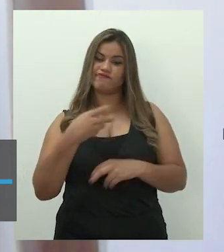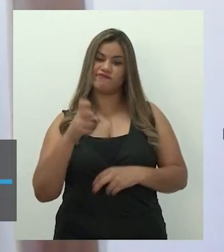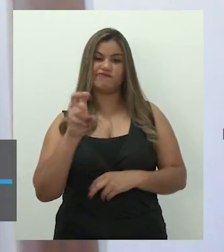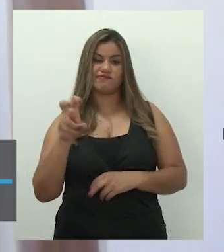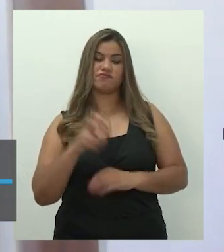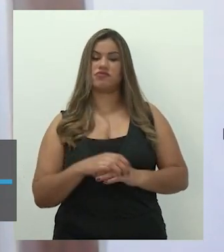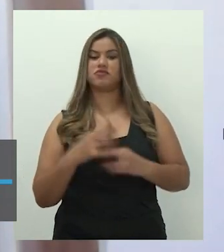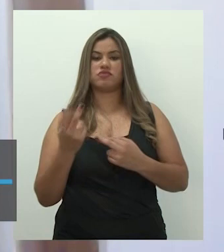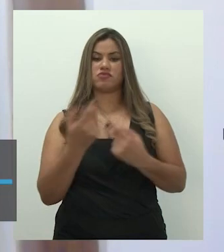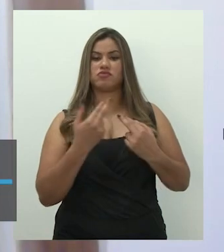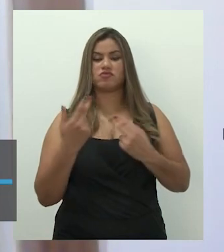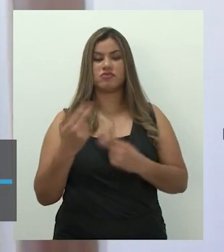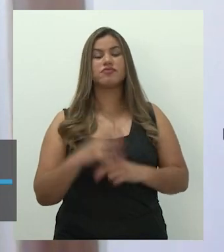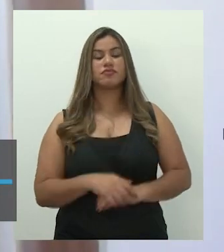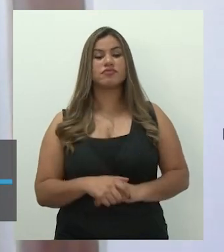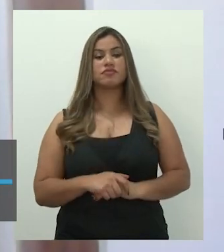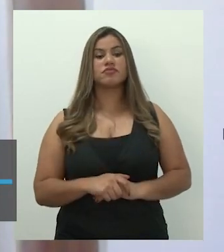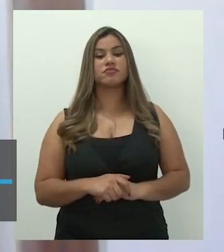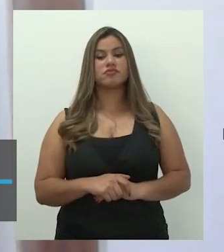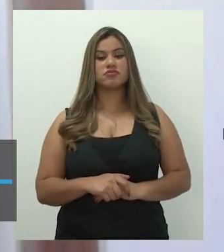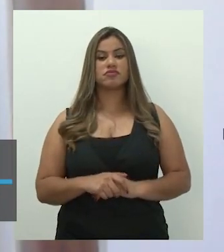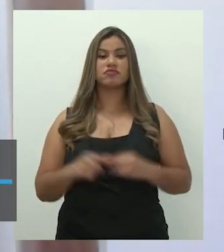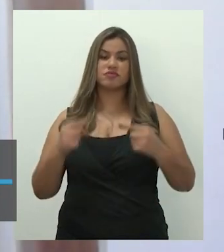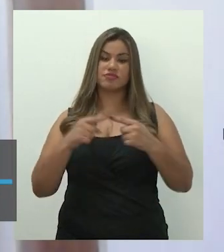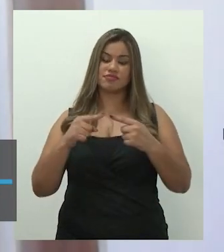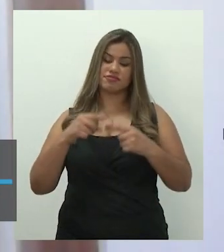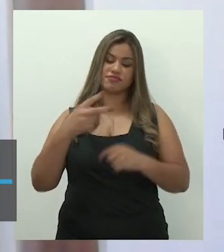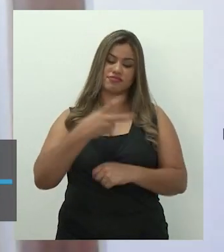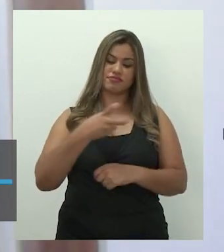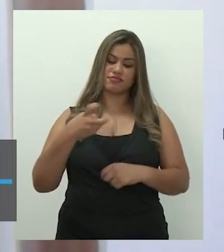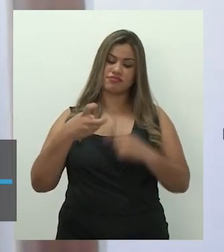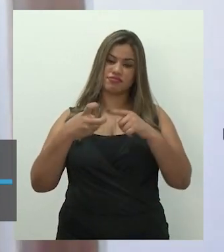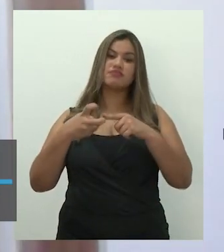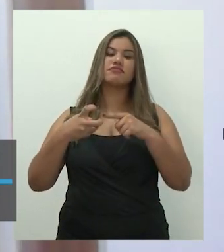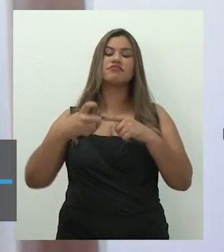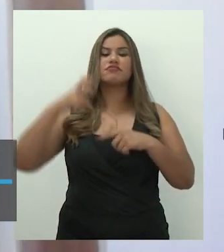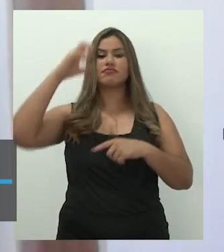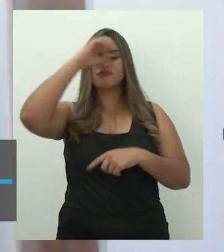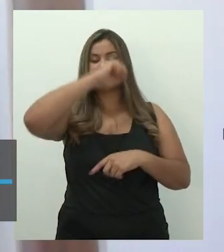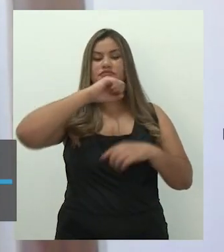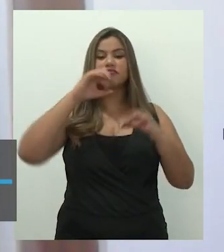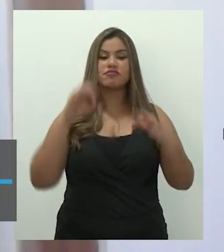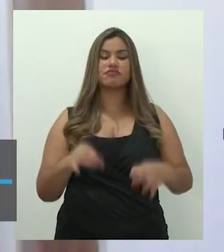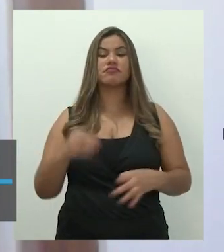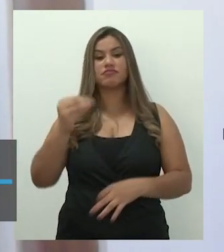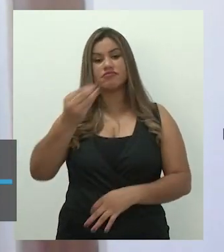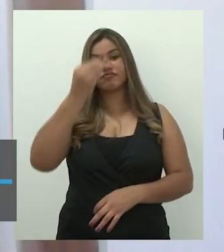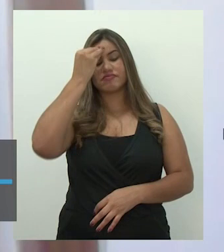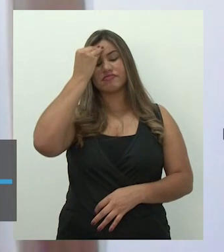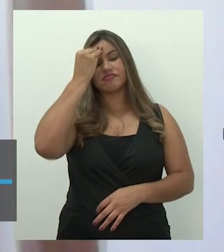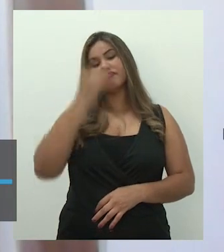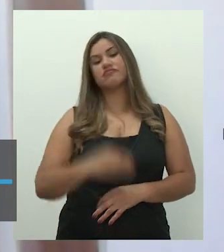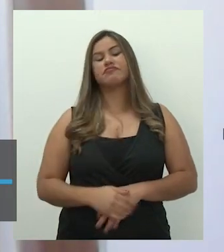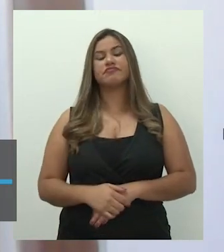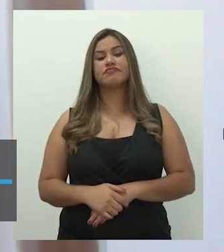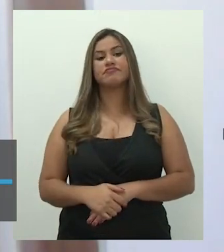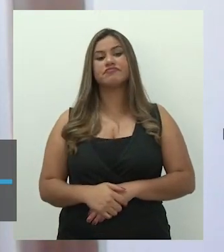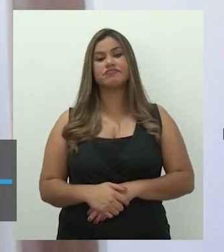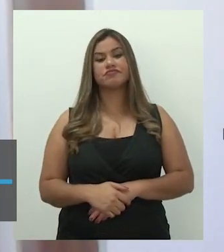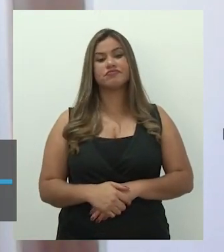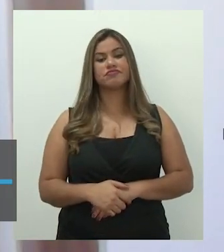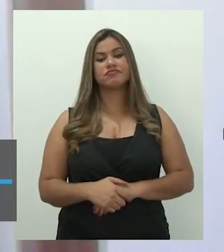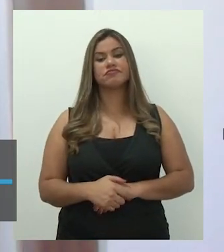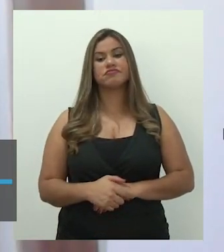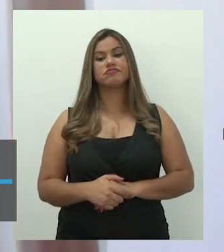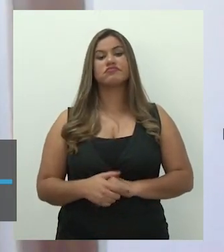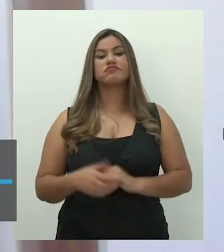nesse sentido que a gente está falando que ele precisa se apropriar. E dessa maneira, a gente espera que